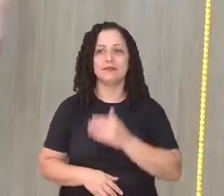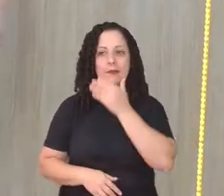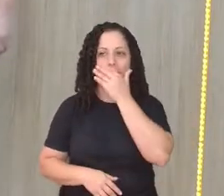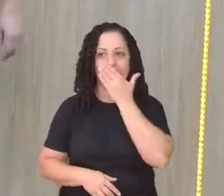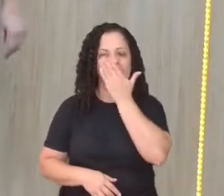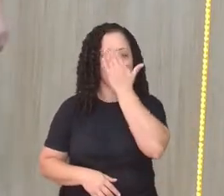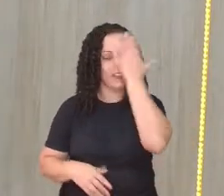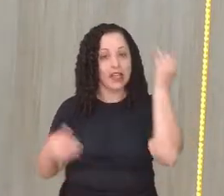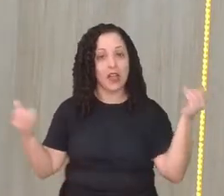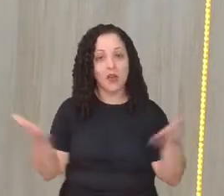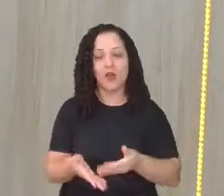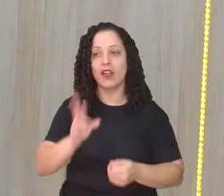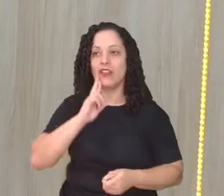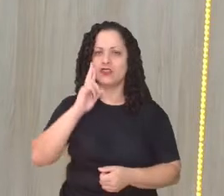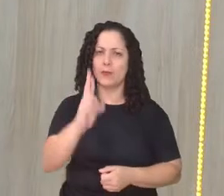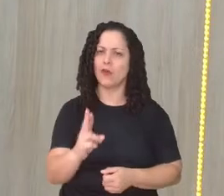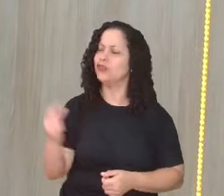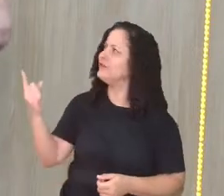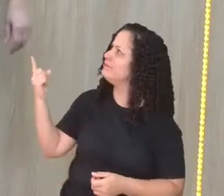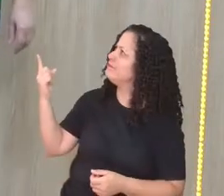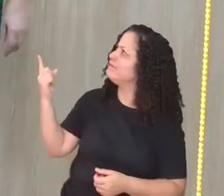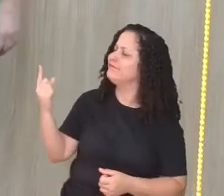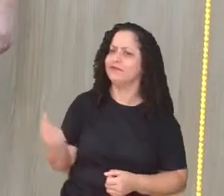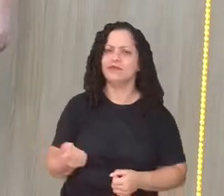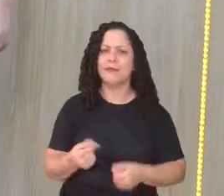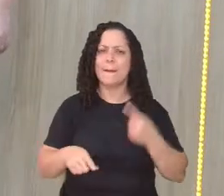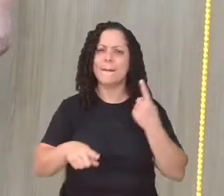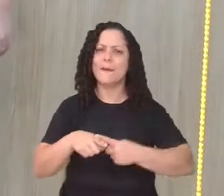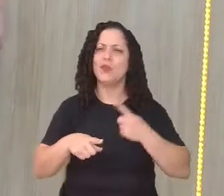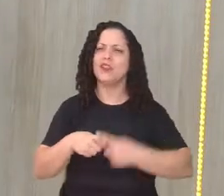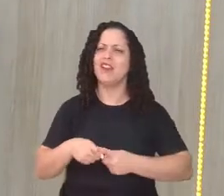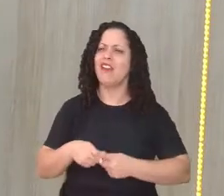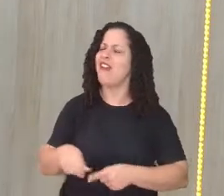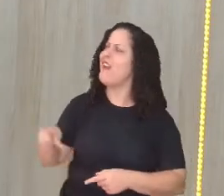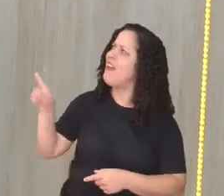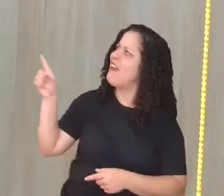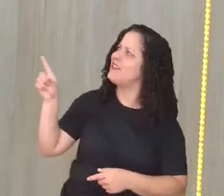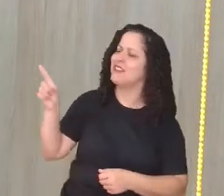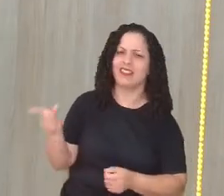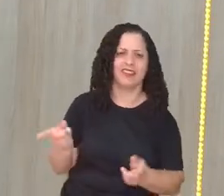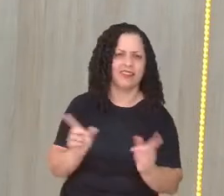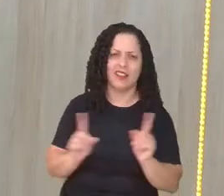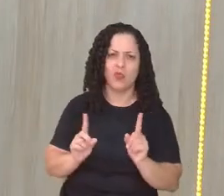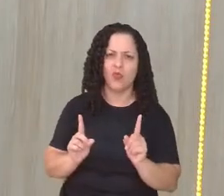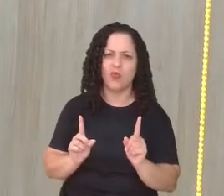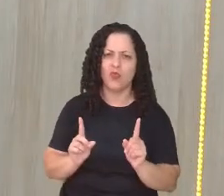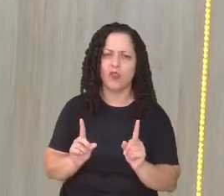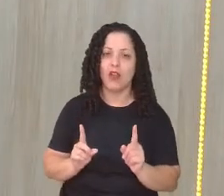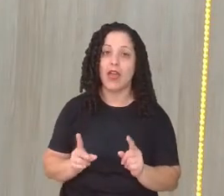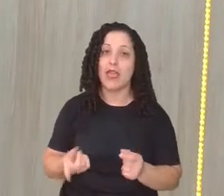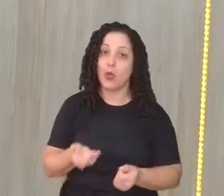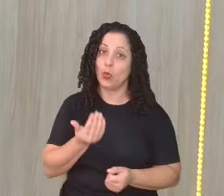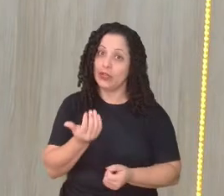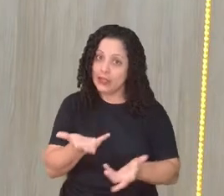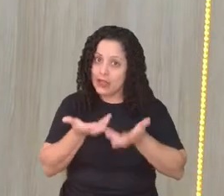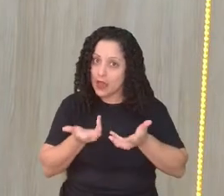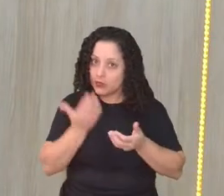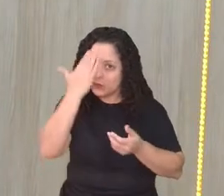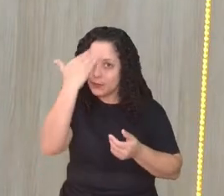Esta é a minha resposta. Professora, por que não é essa? Porque eu pedi área. E aqui só está o